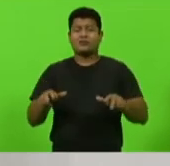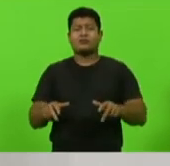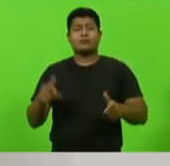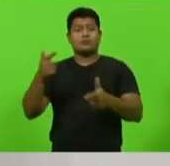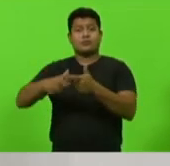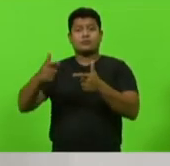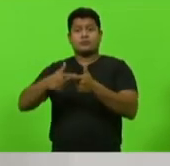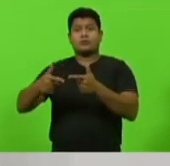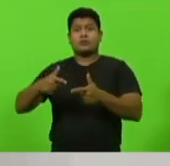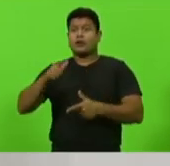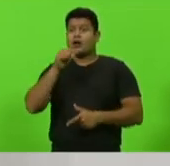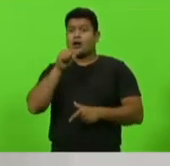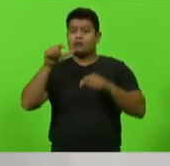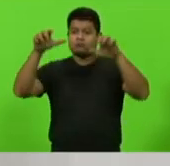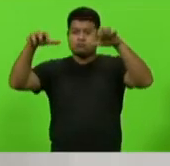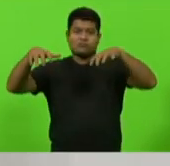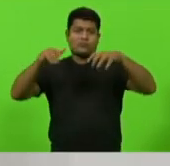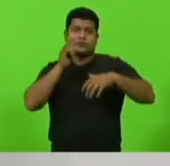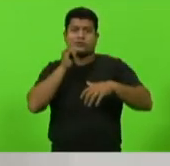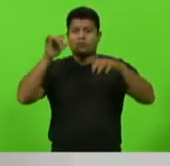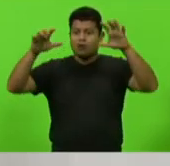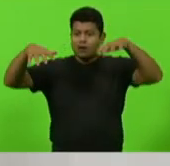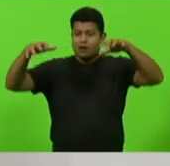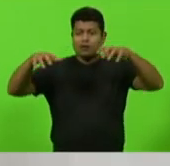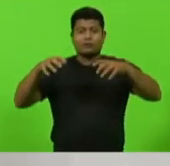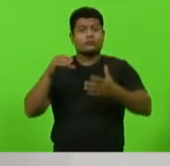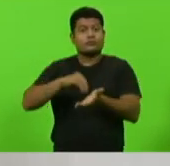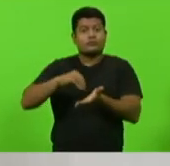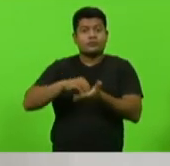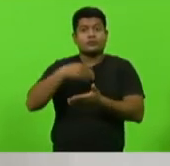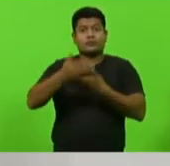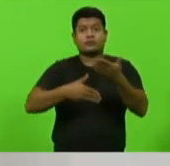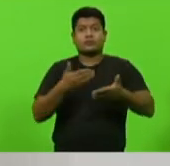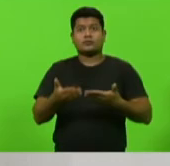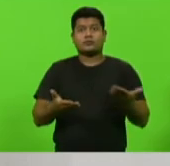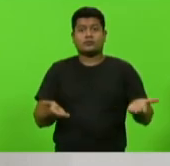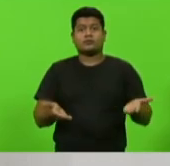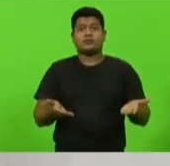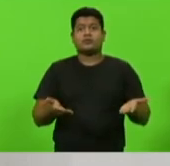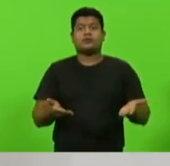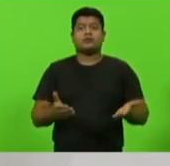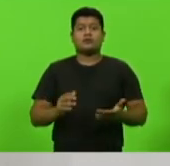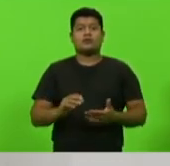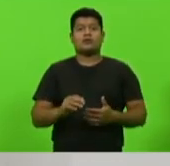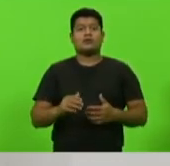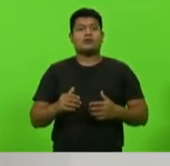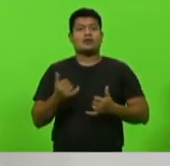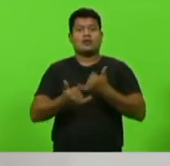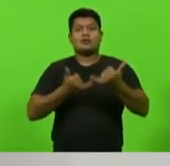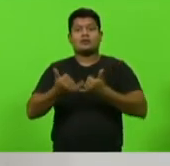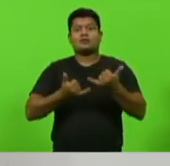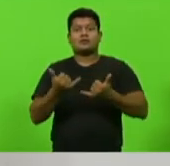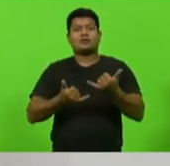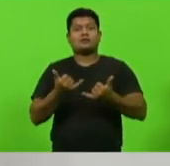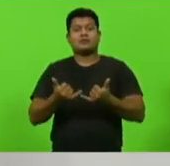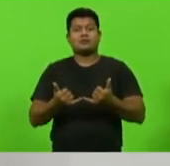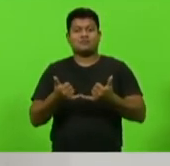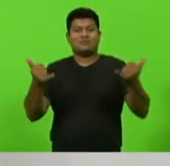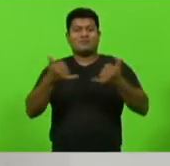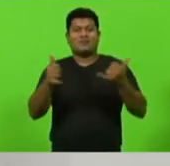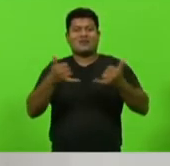estiagem. Aonde que foi recorrido? Para as termoelétricas, que funcionam a